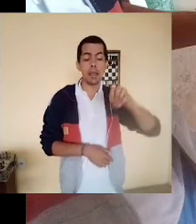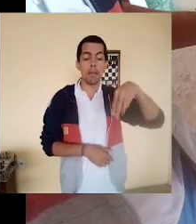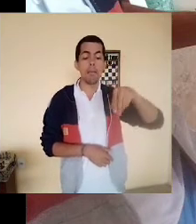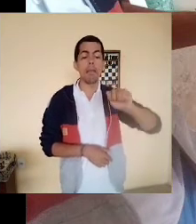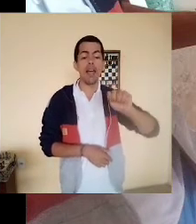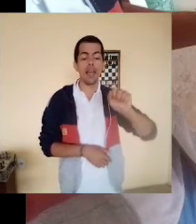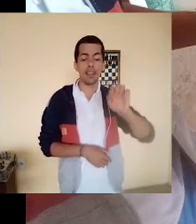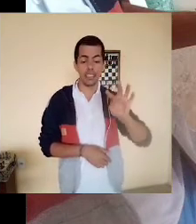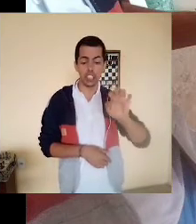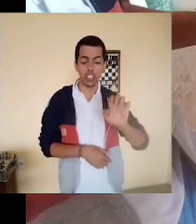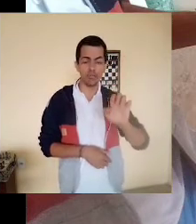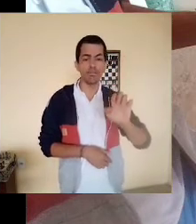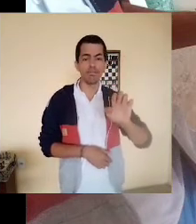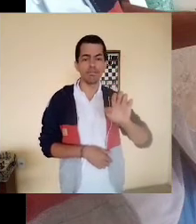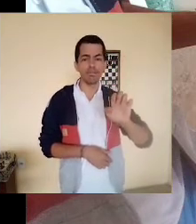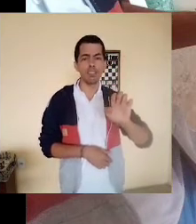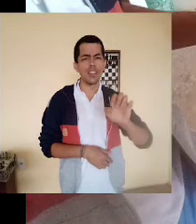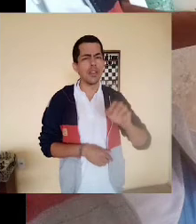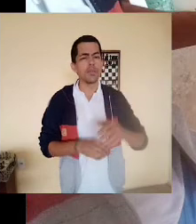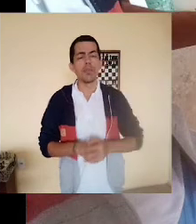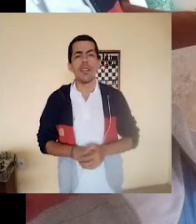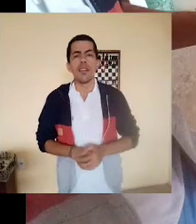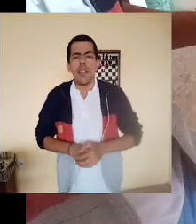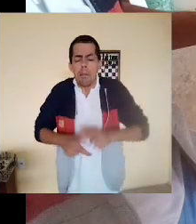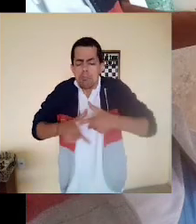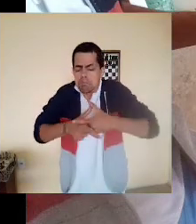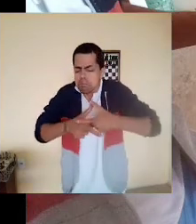Esse é o nome do cheque.